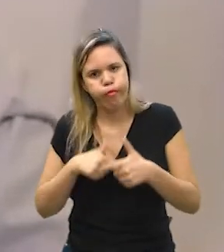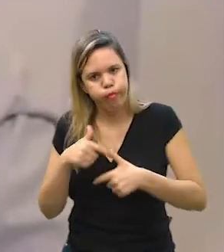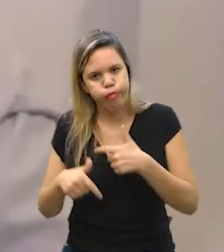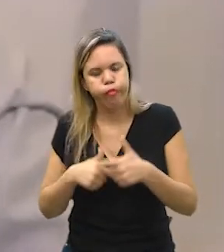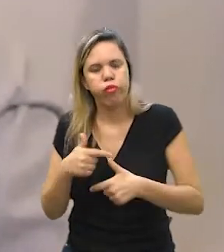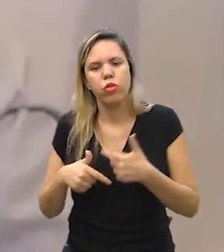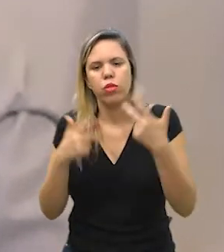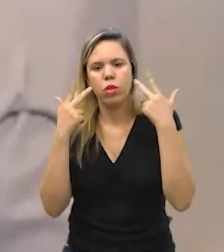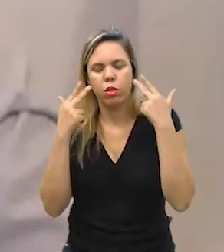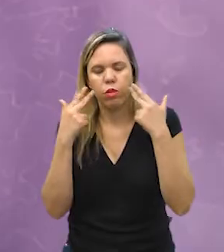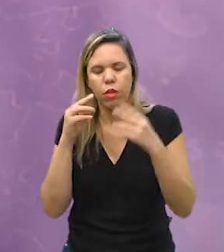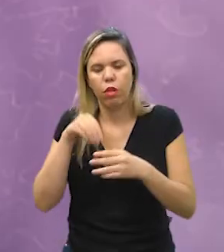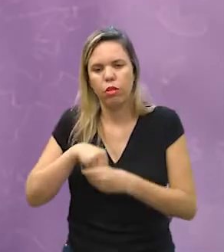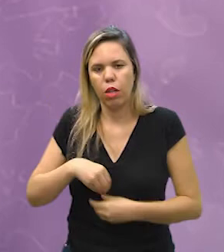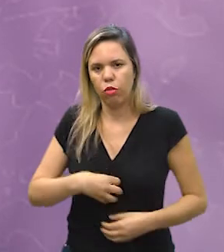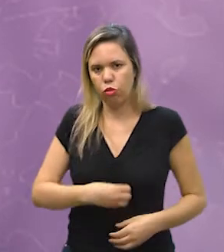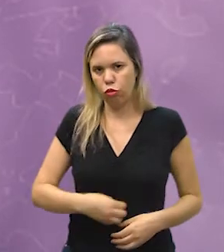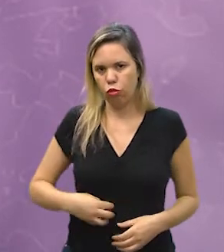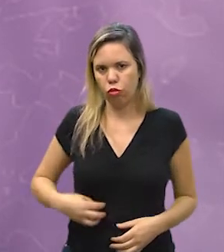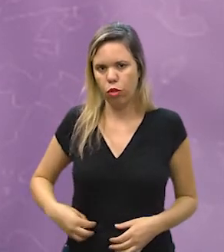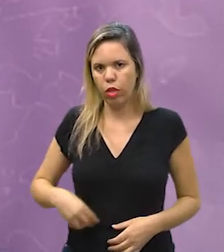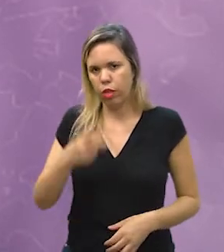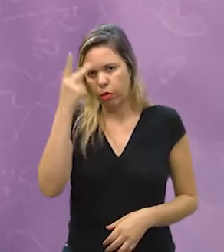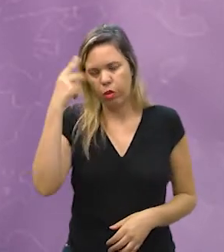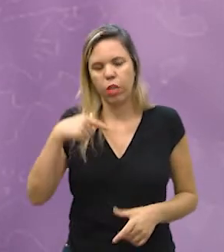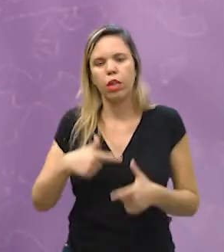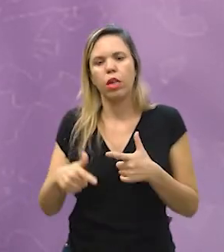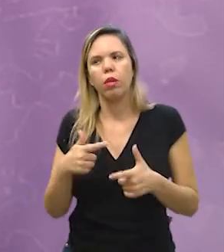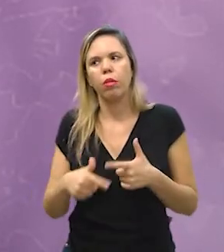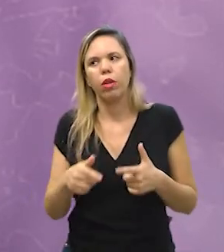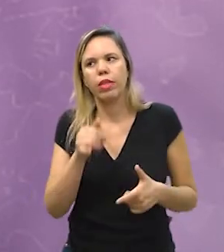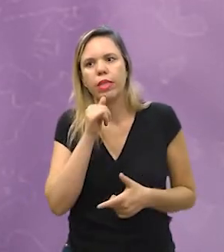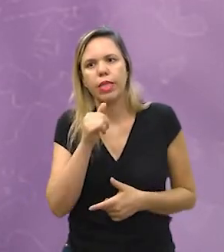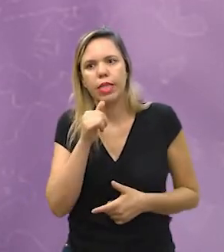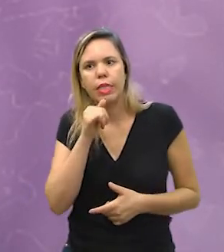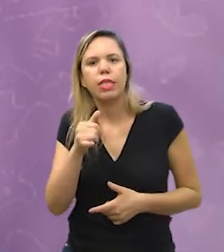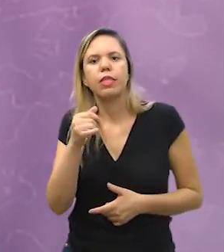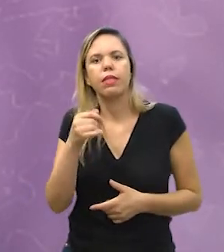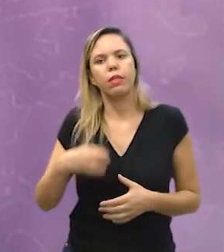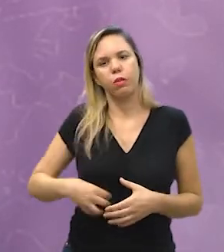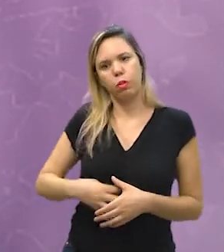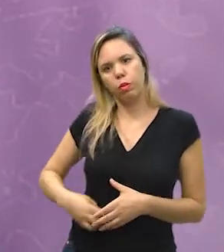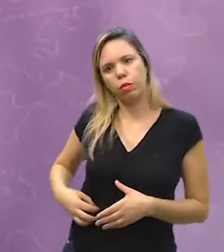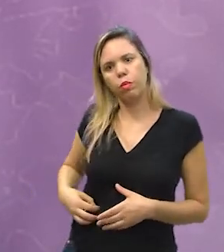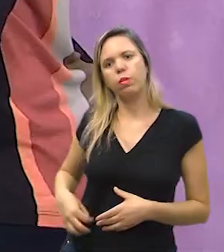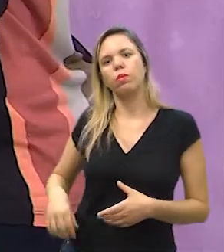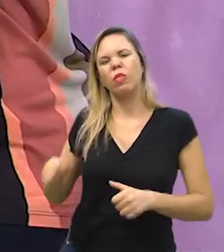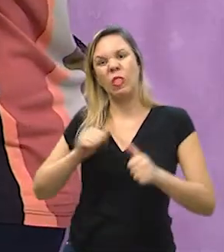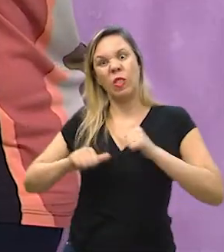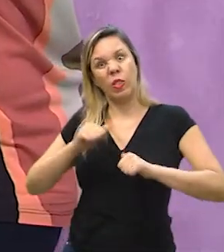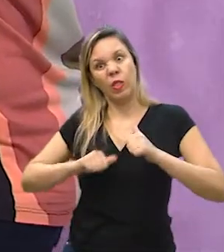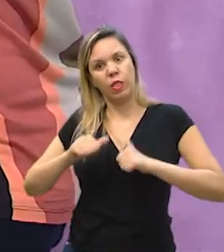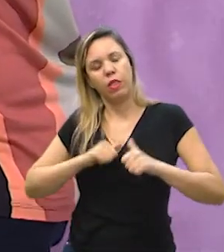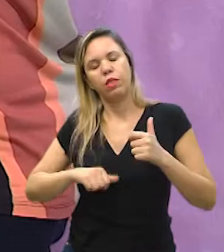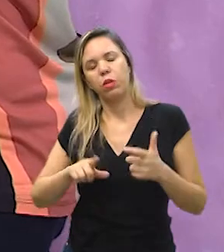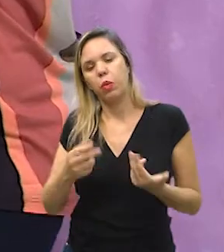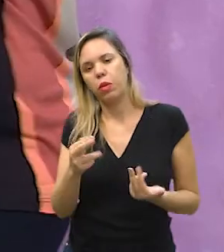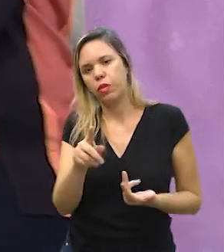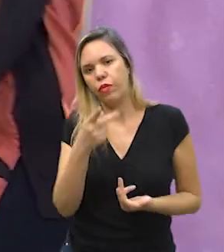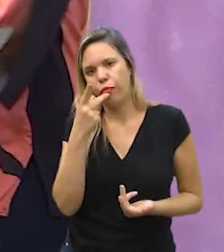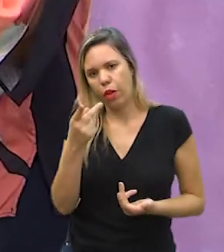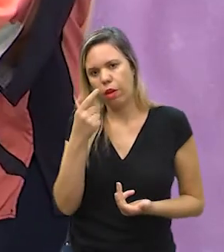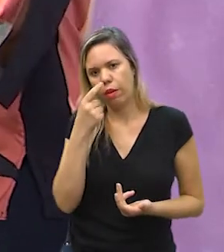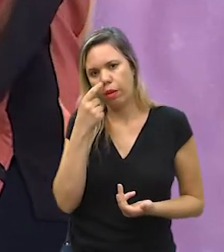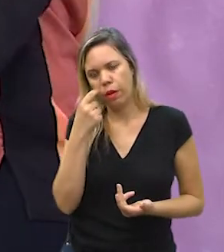ecologia, vamos entender assim. Para quem está com algum problema, por exemplo, síndrome do intestino irritado, ou, igual o senhor falou, está um